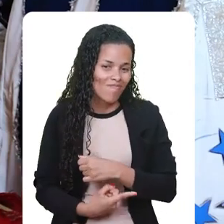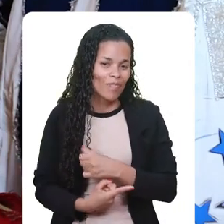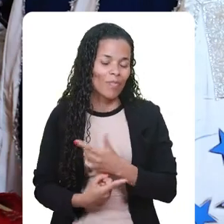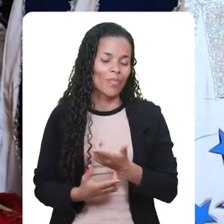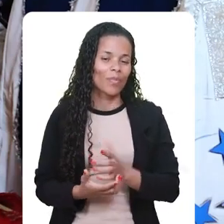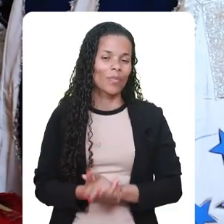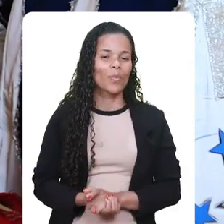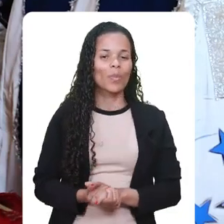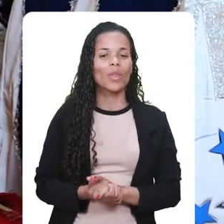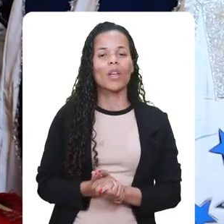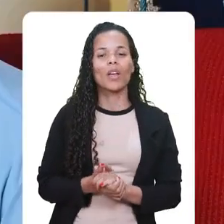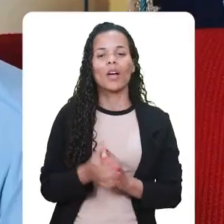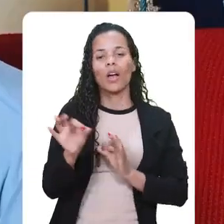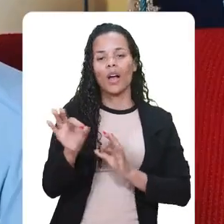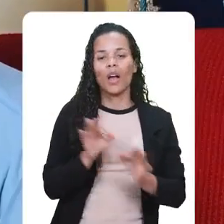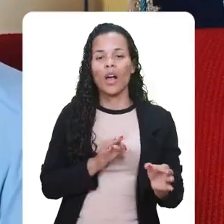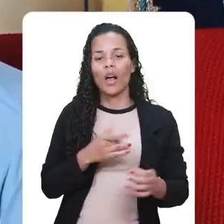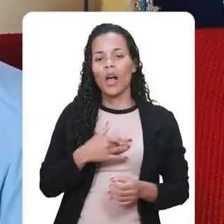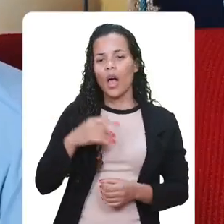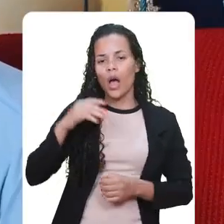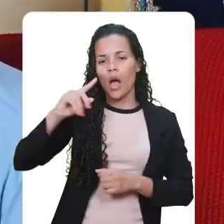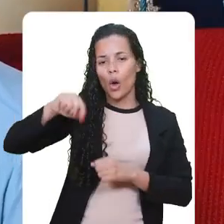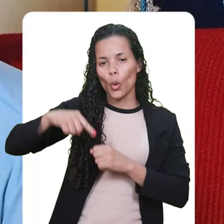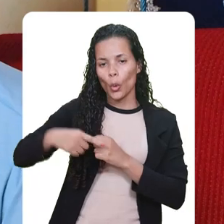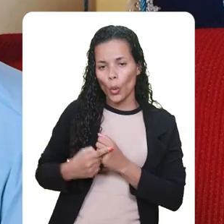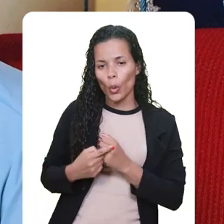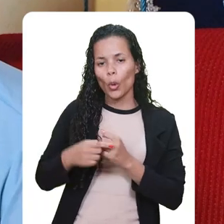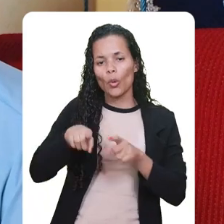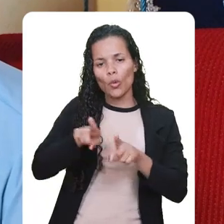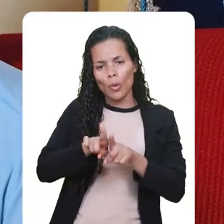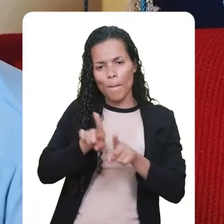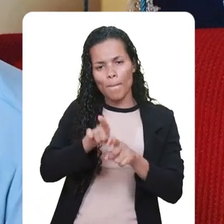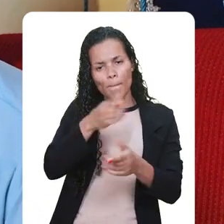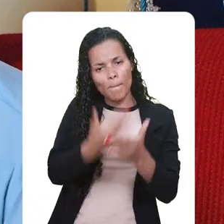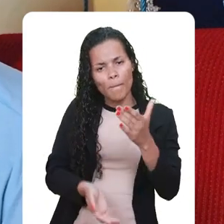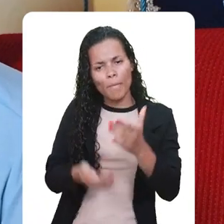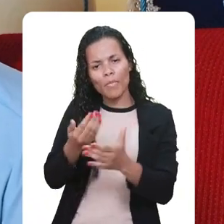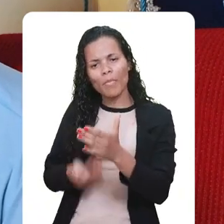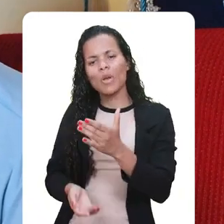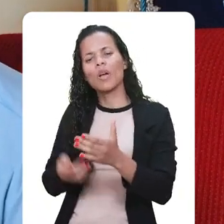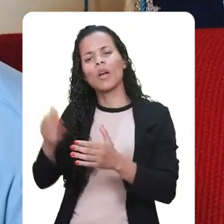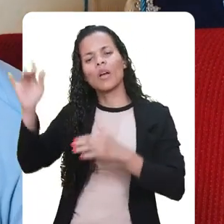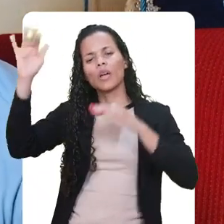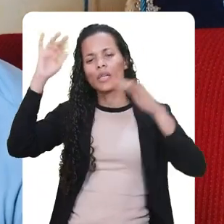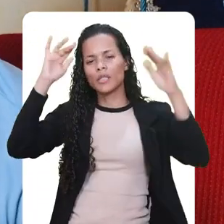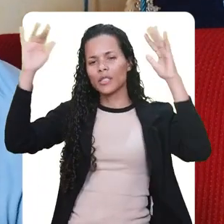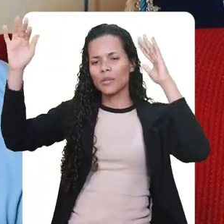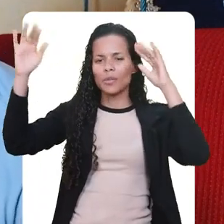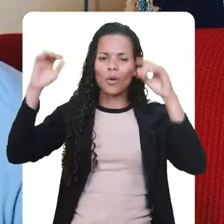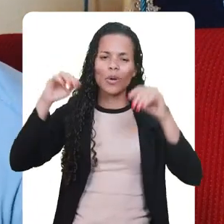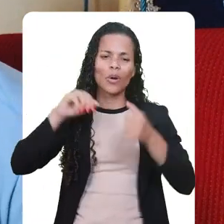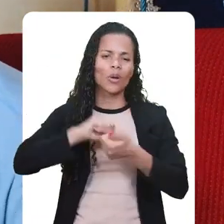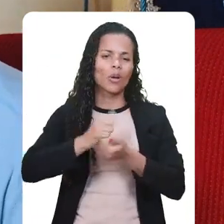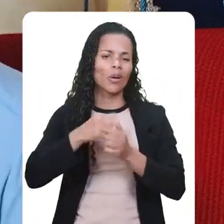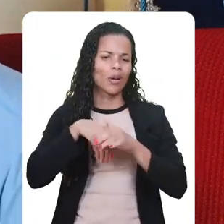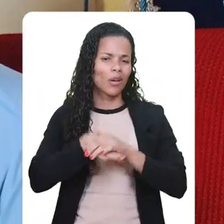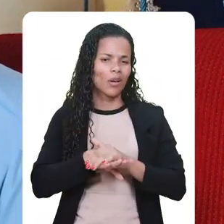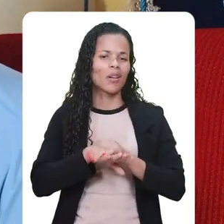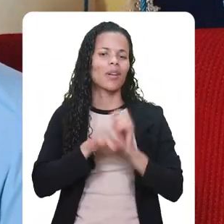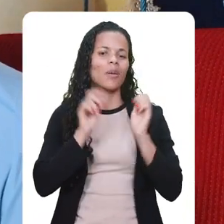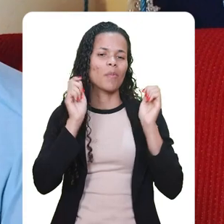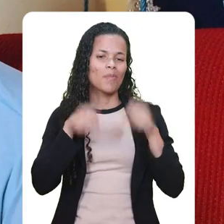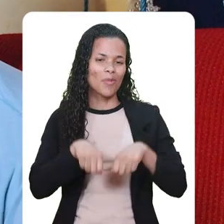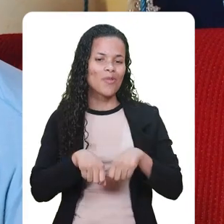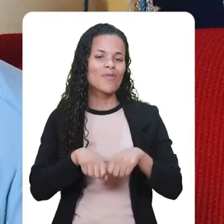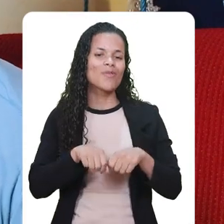vai se acabar, ela vai se acabar. A questão da autenticidade e de percas de arquivos e de memórias também